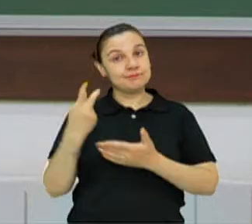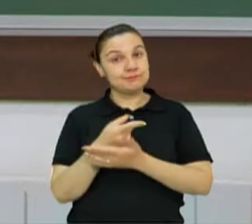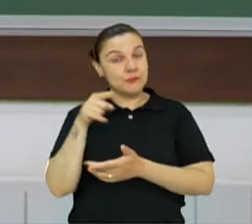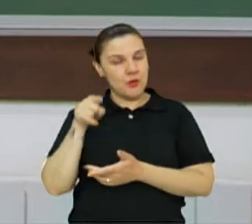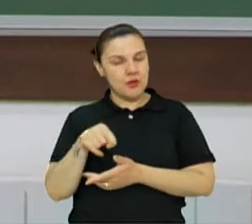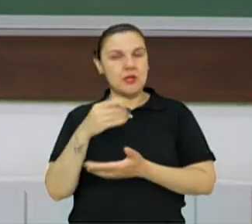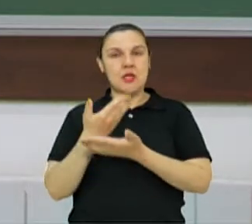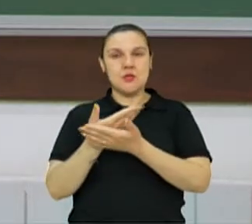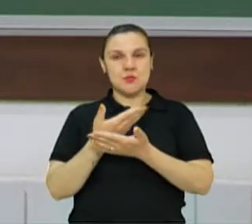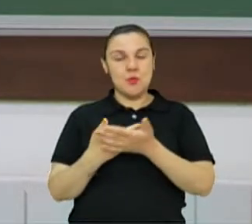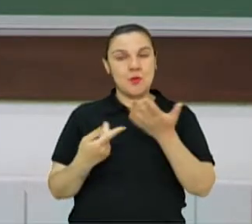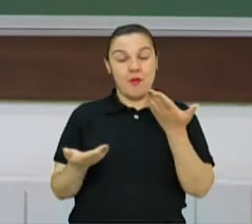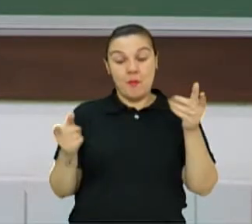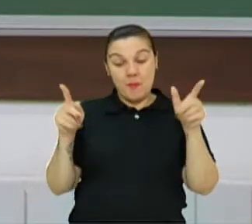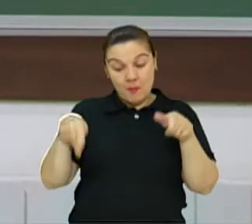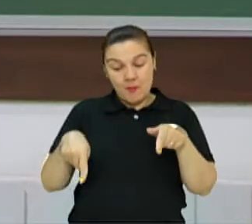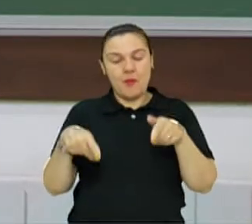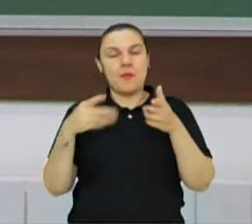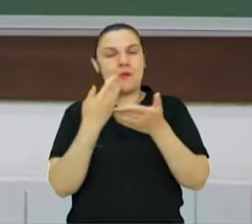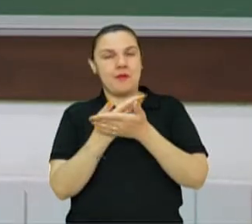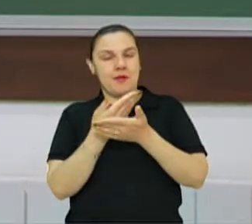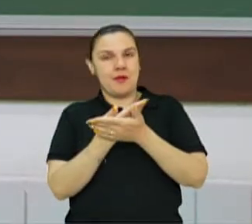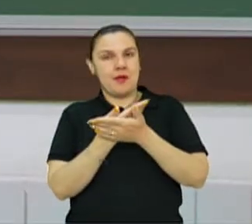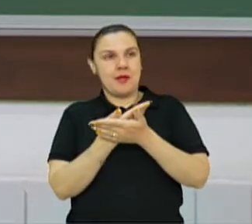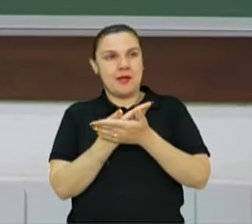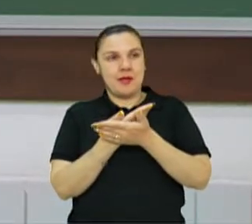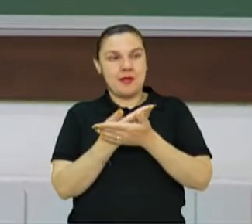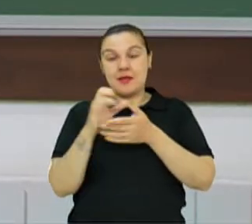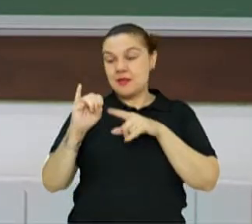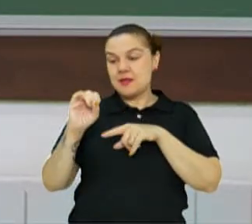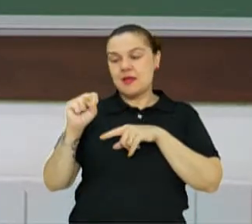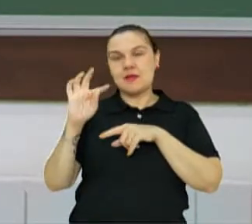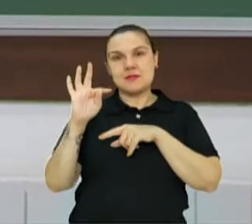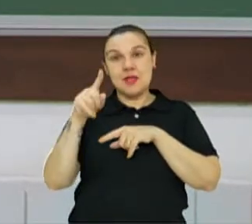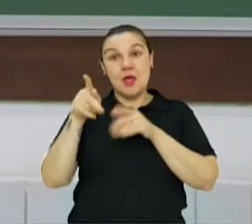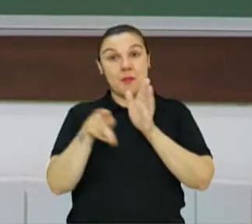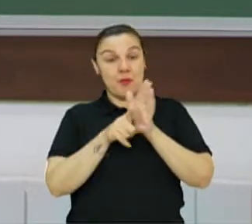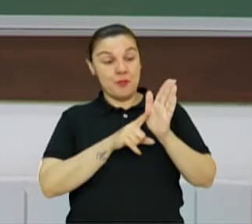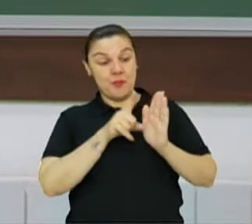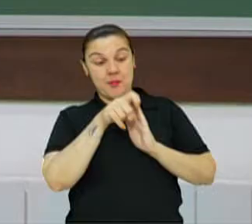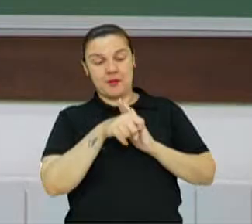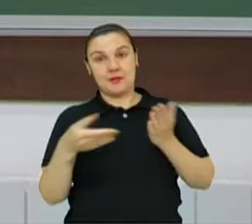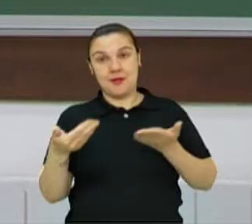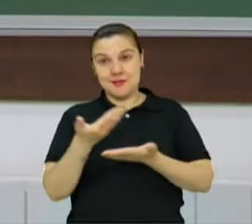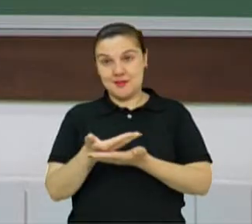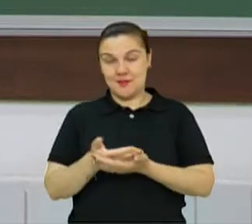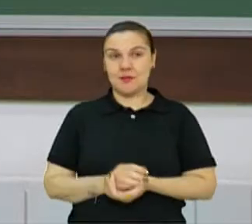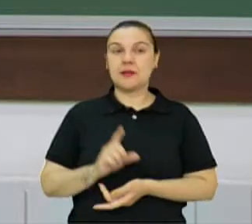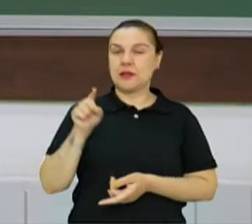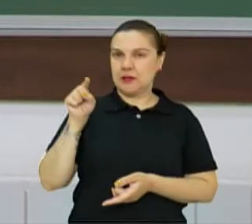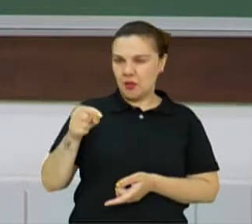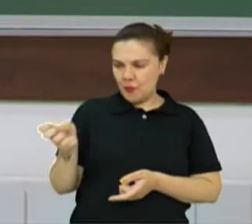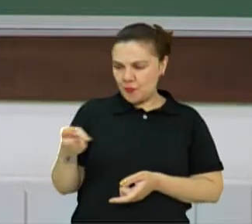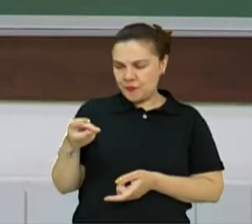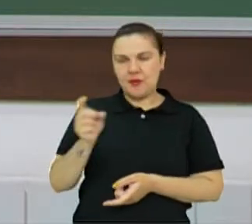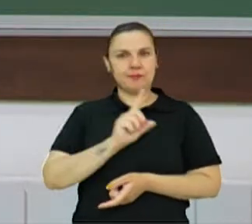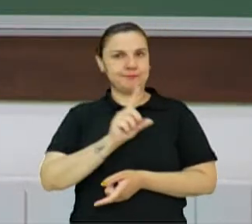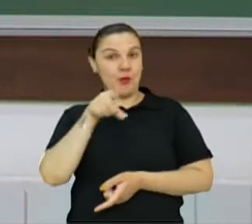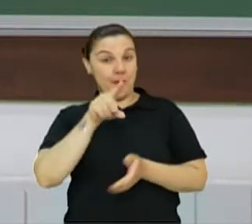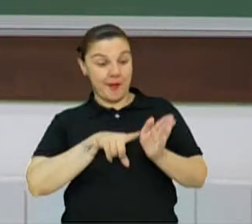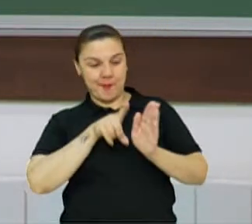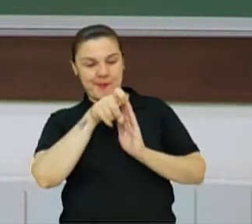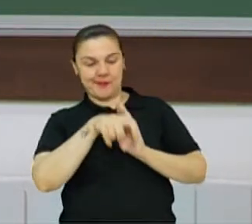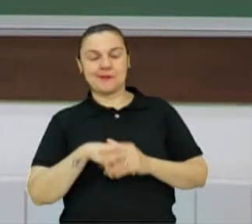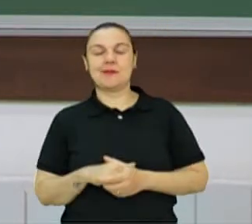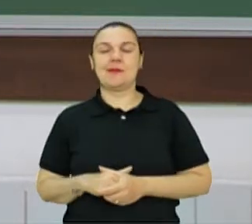gente está estudando nessa aula as ISTs que são bacterianas, tá? Então, aqui é uma bactéria que causa